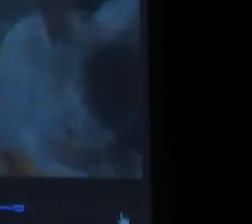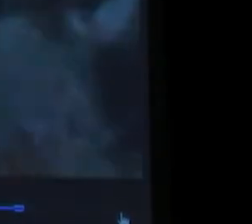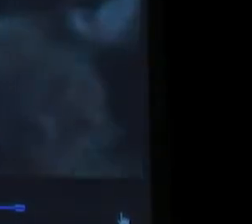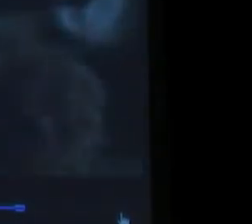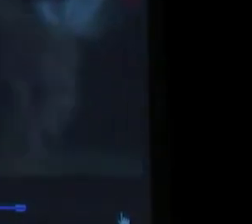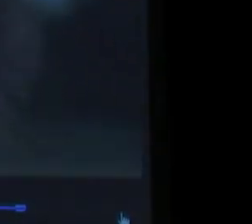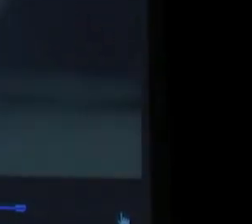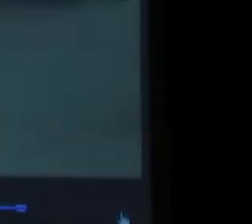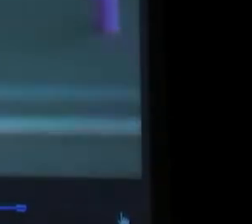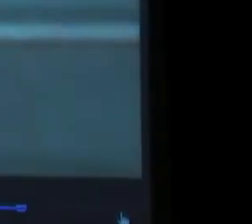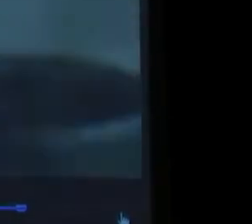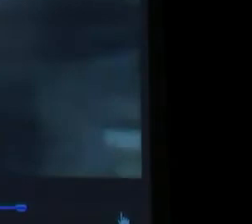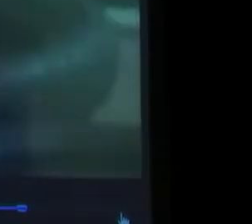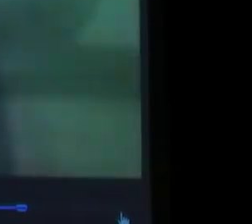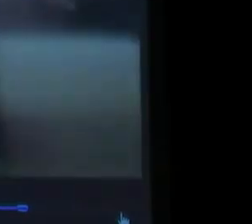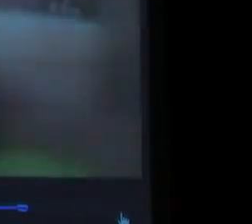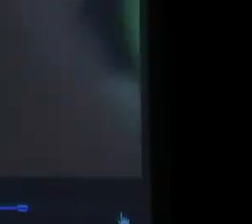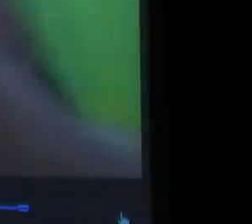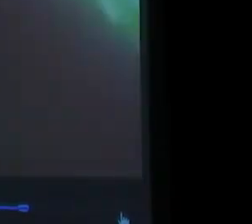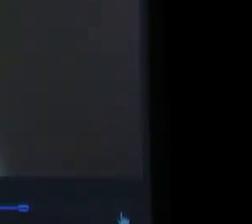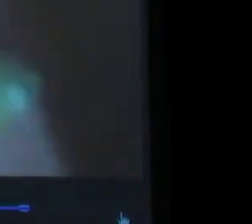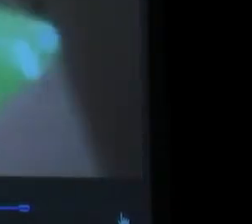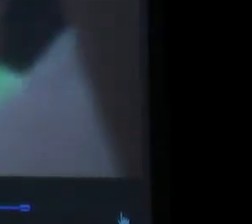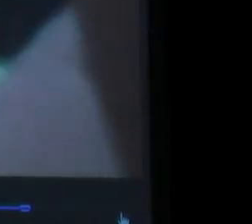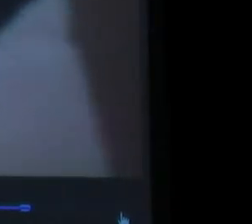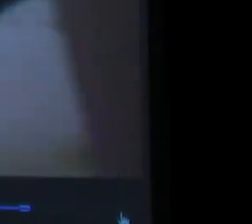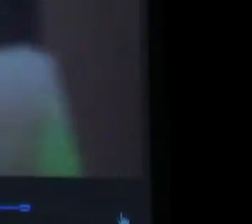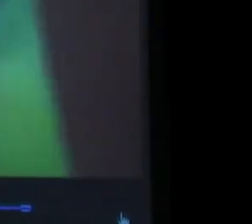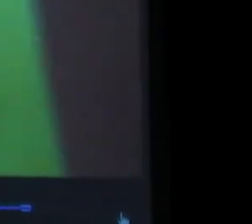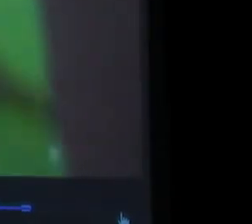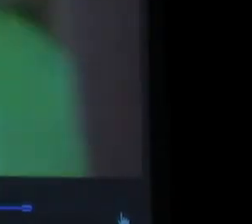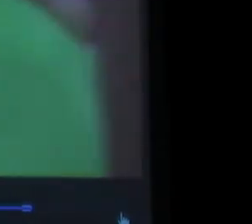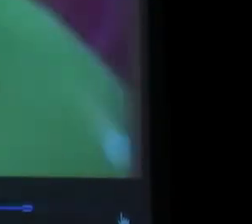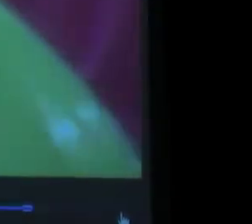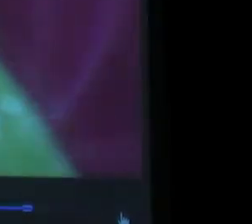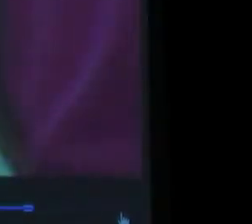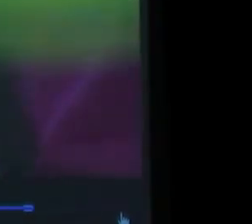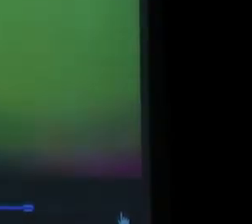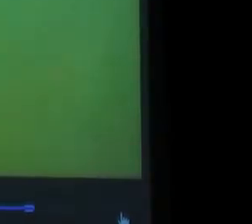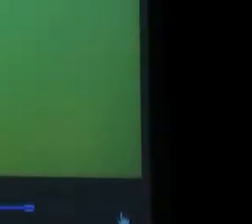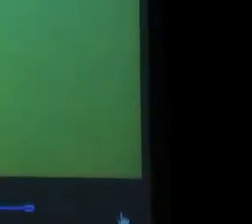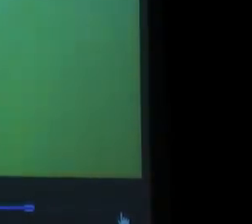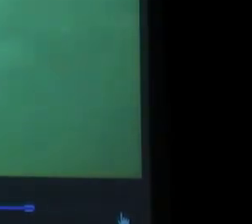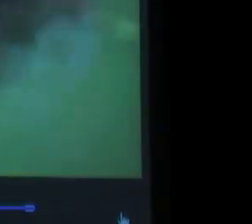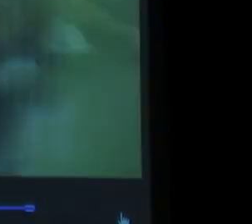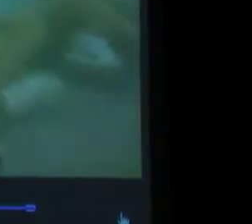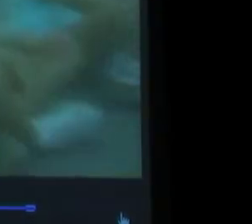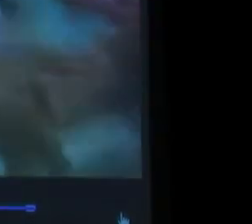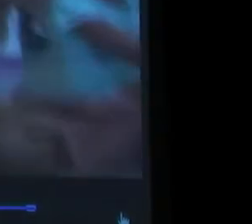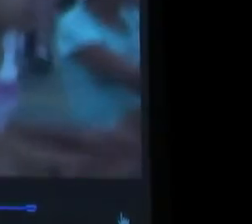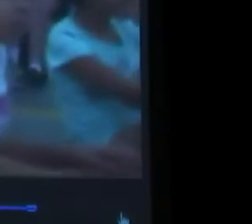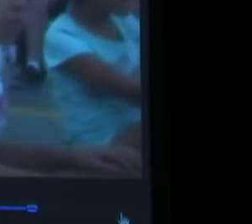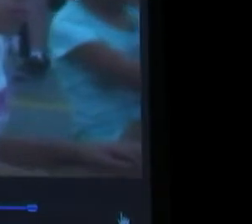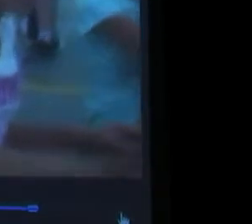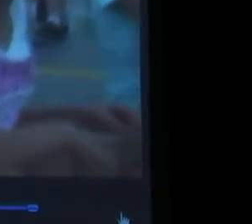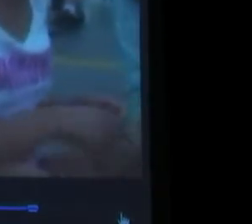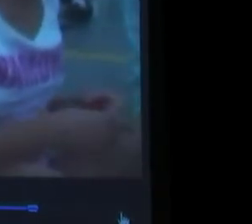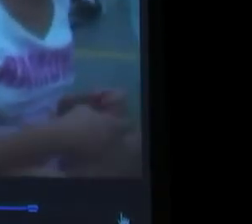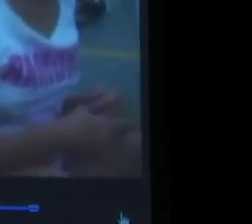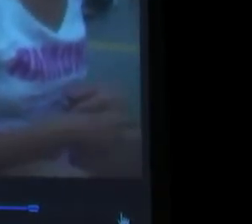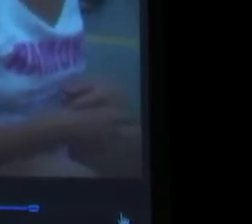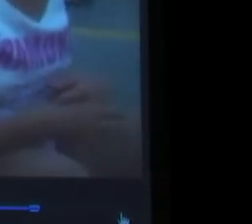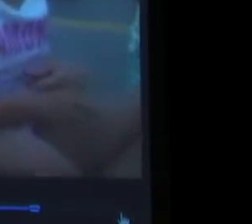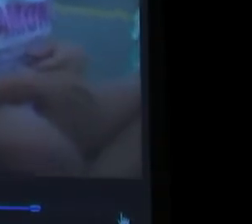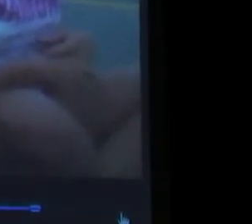Mais que uma escola, a Tiquira é um local para o desenvolvimento humano, onde a satisfação absoluta de nossos alunos,